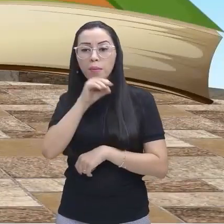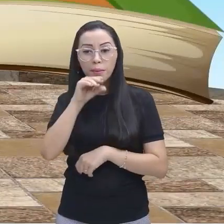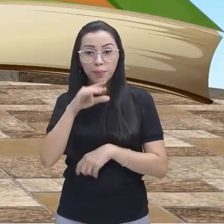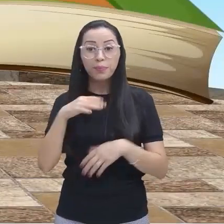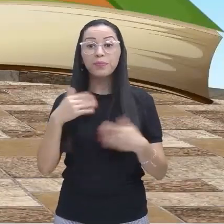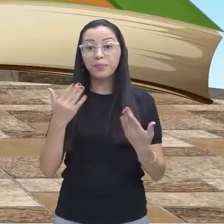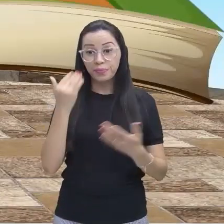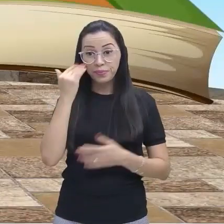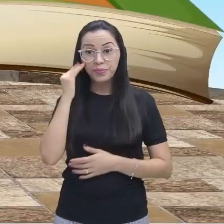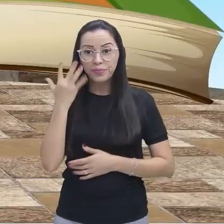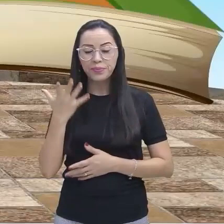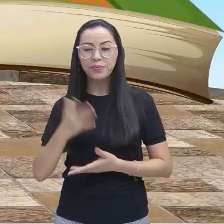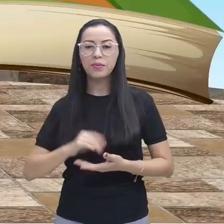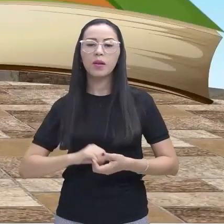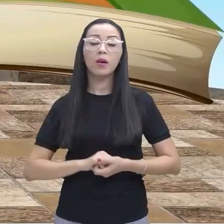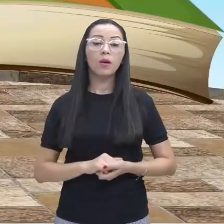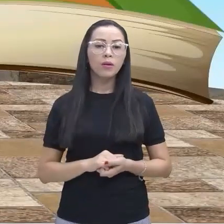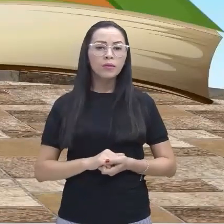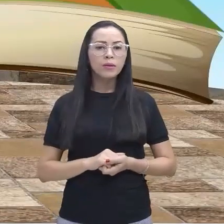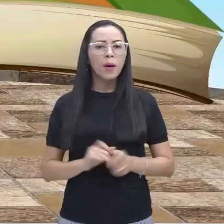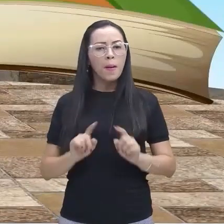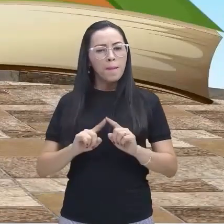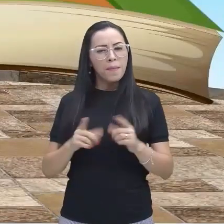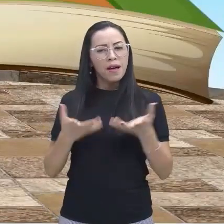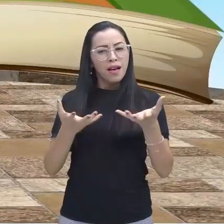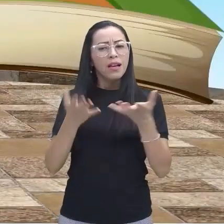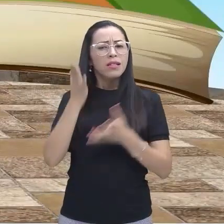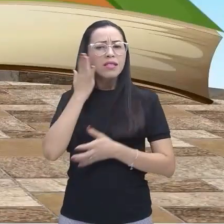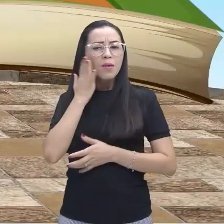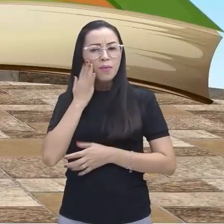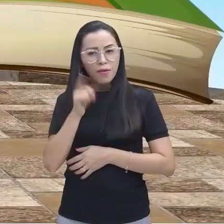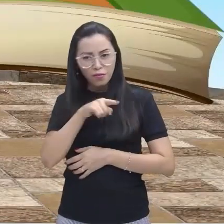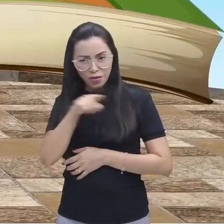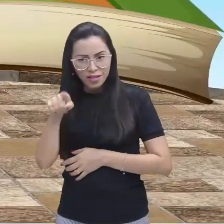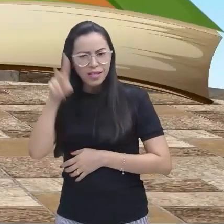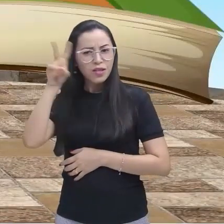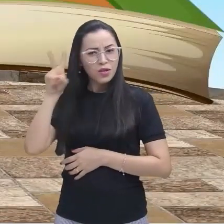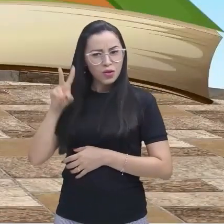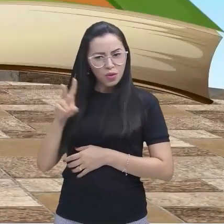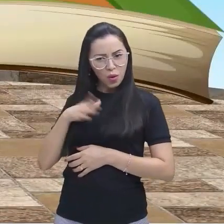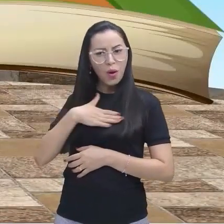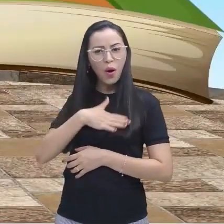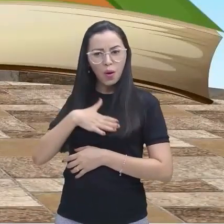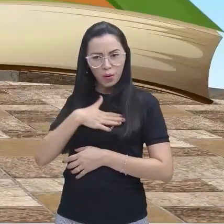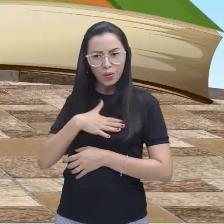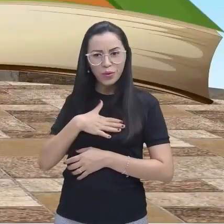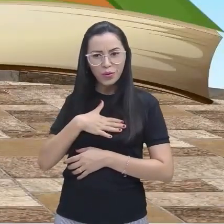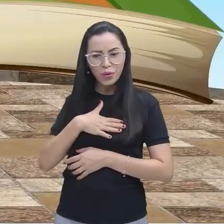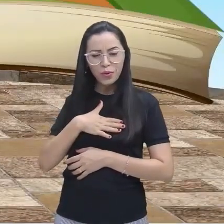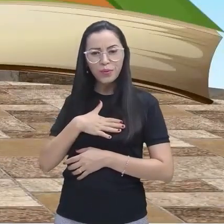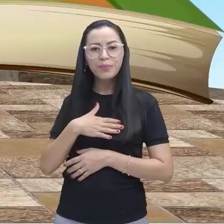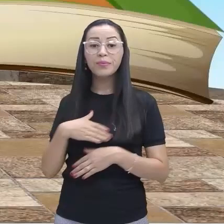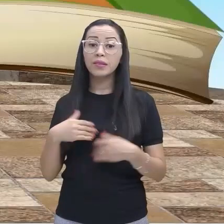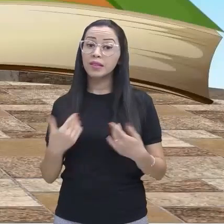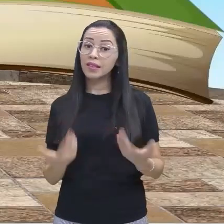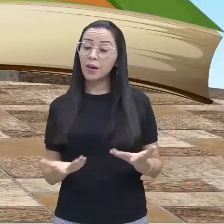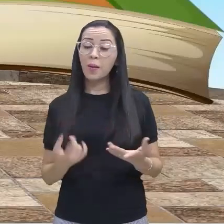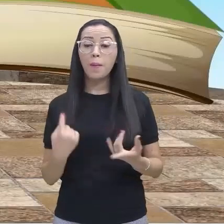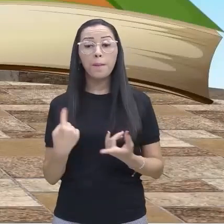melhor. Mas antes eu quero saber se vocês gostaram da fábula. Gostaram, crianças? É uma história também